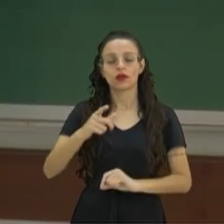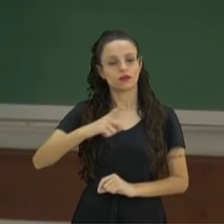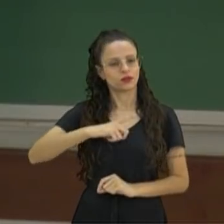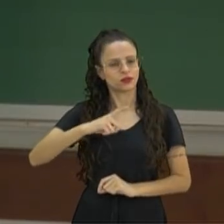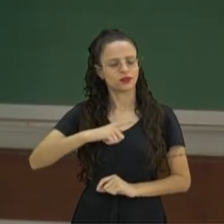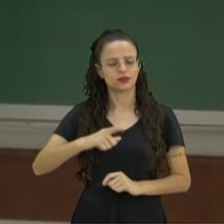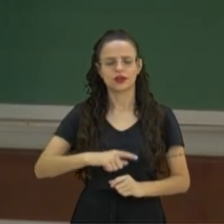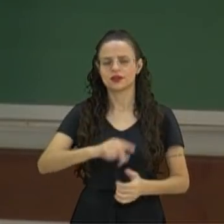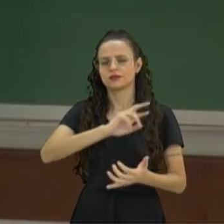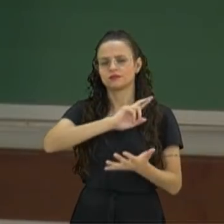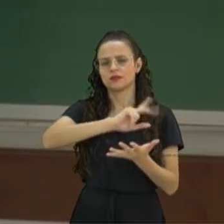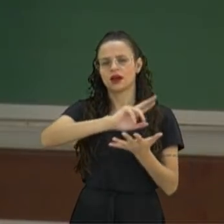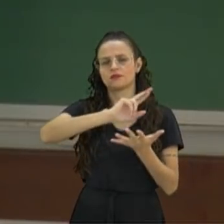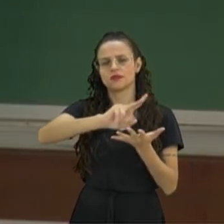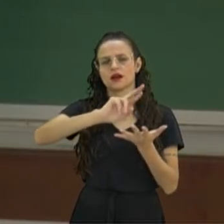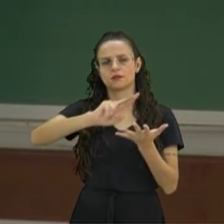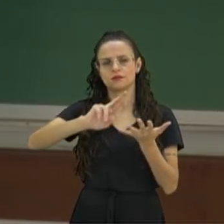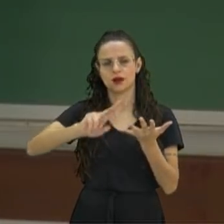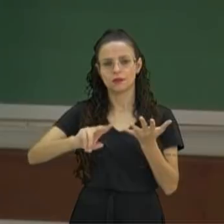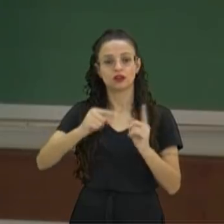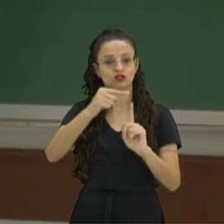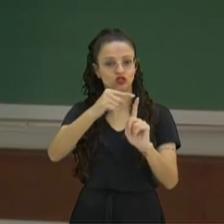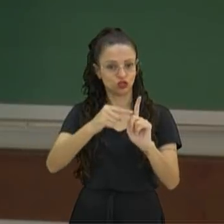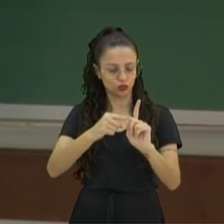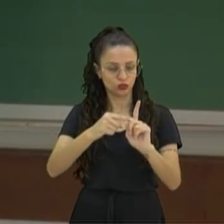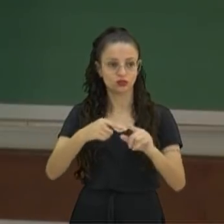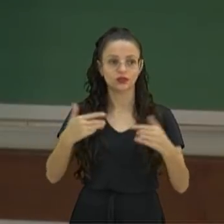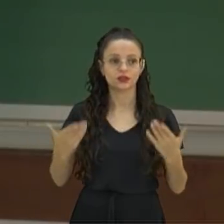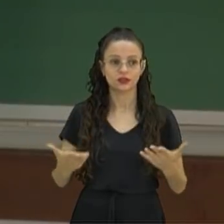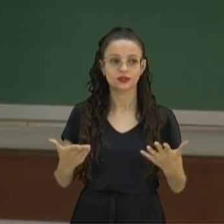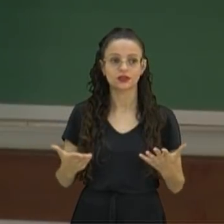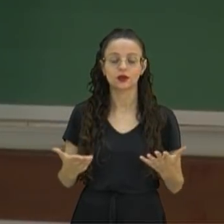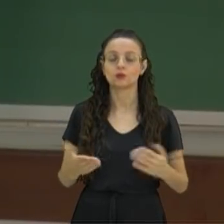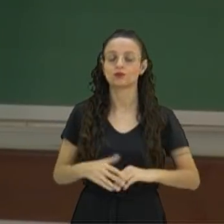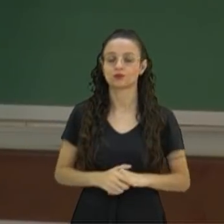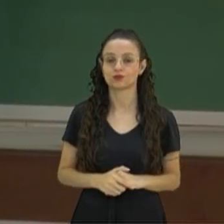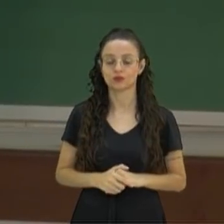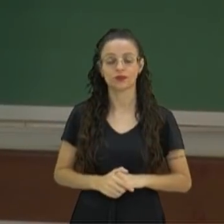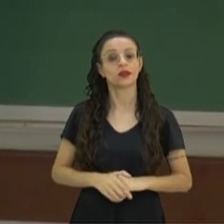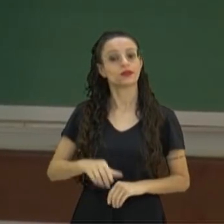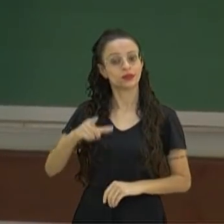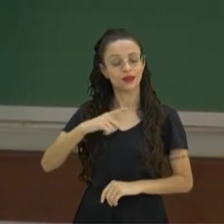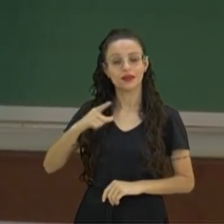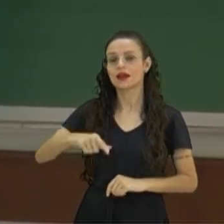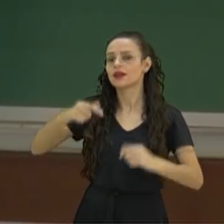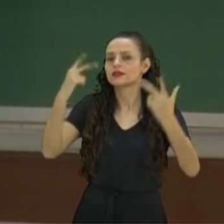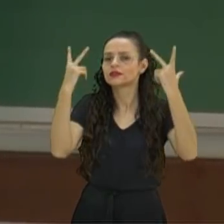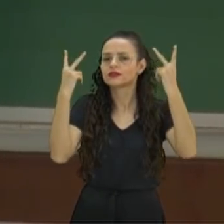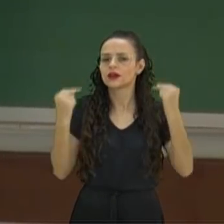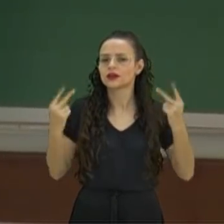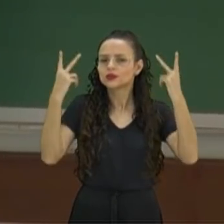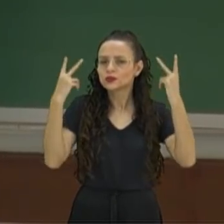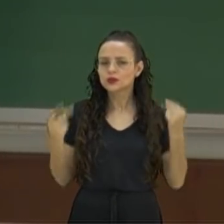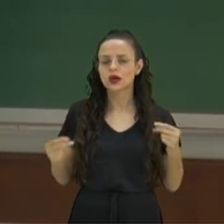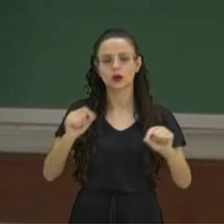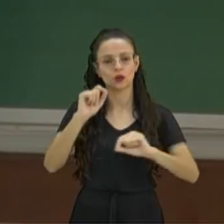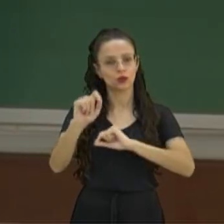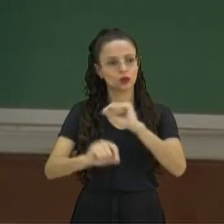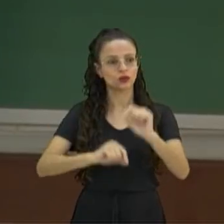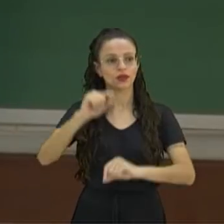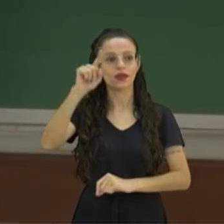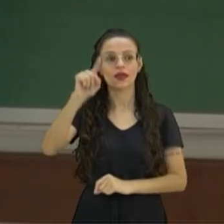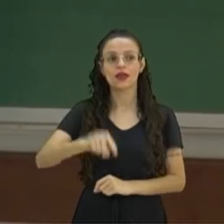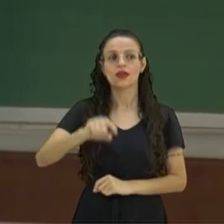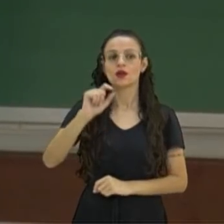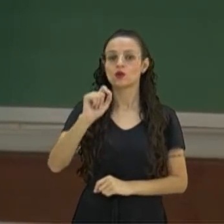Diferentes tipos ou maneiras disso acontecer. Então, os diferentes tipos de escala. A escala natural, que eu digo que ela é